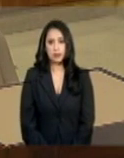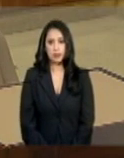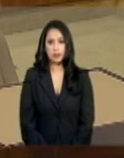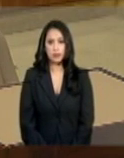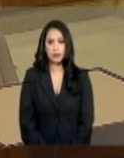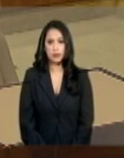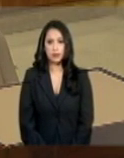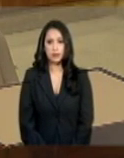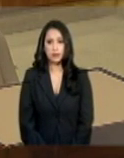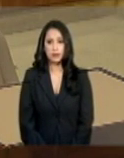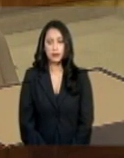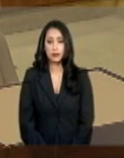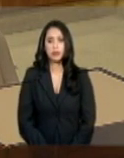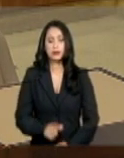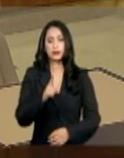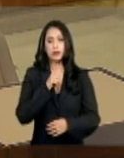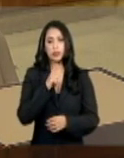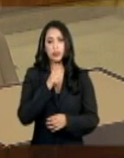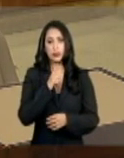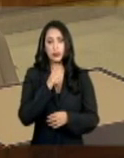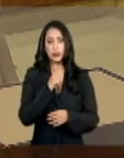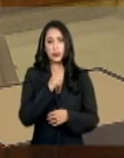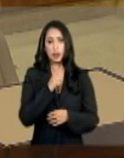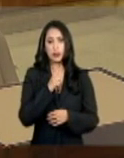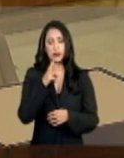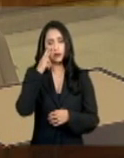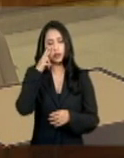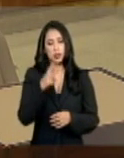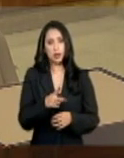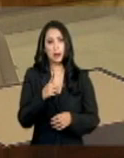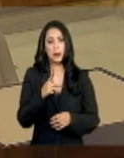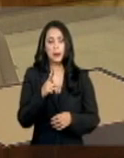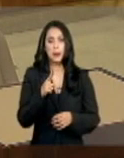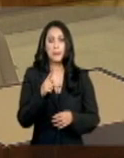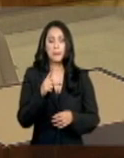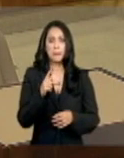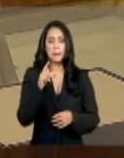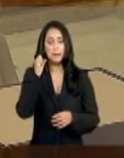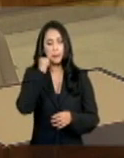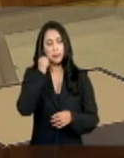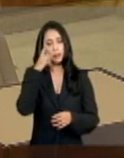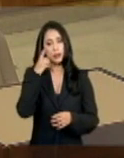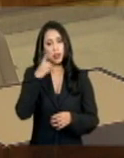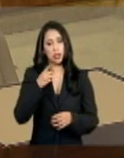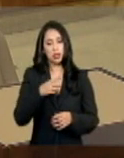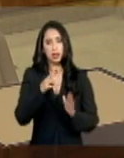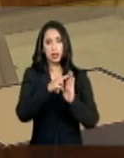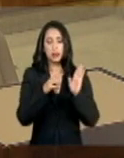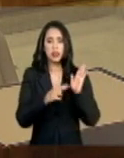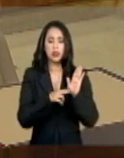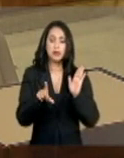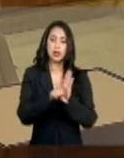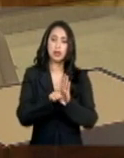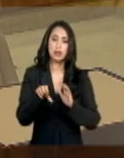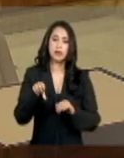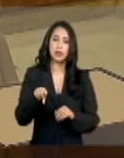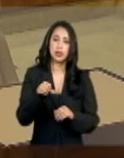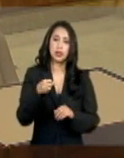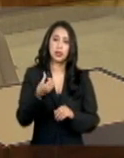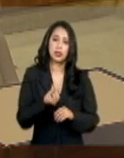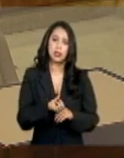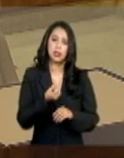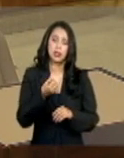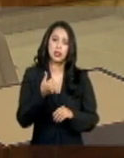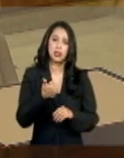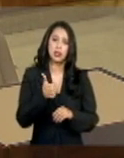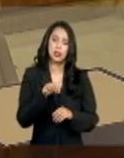daí o inteiro acerto com o pt ou o parlamento brasileiro reproduzir no arcabouço normativo institui a lei 9613 98 as